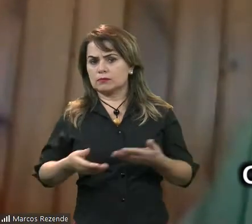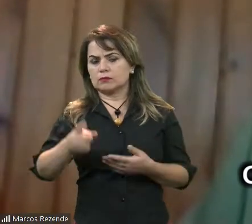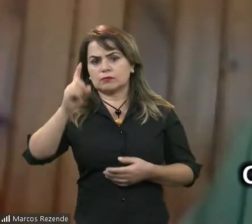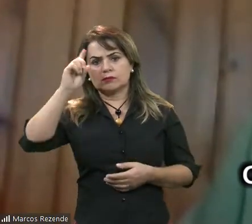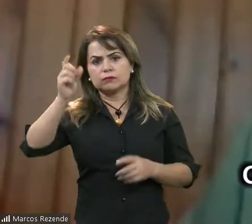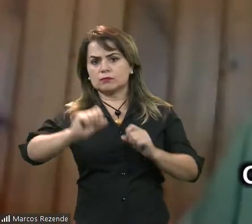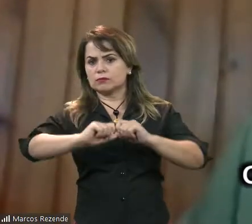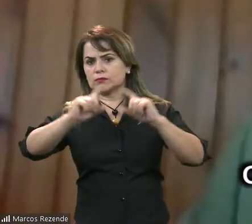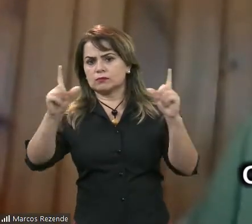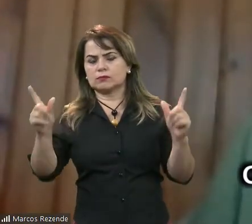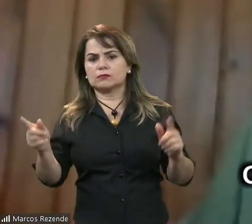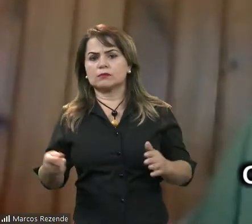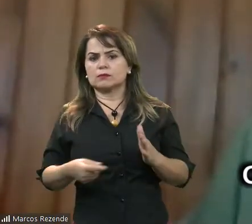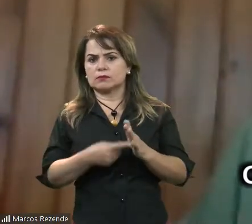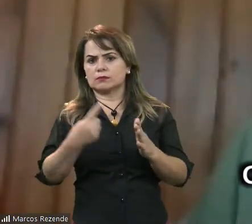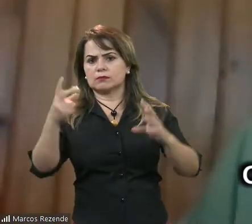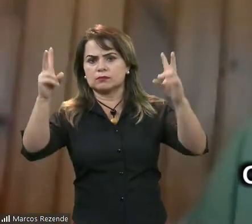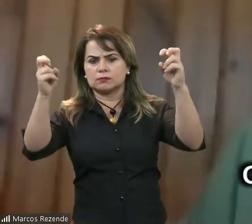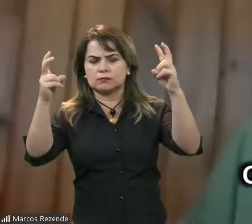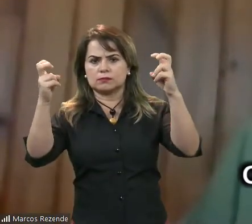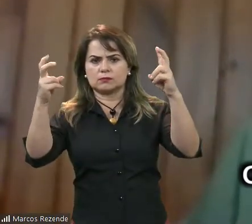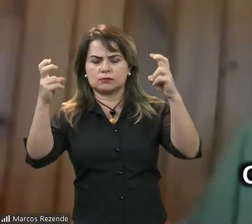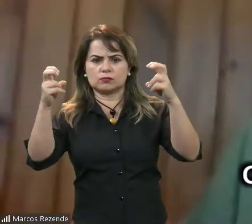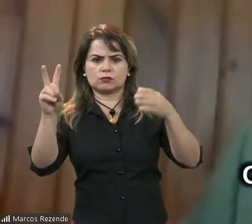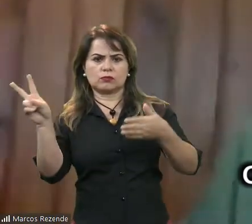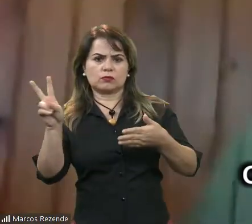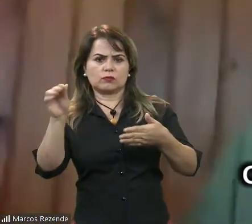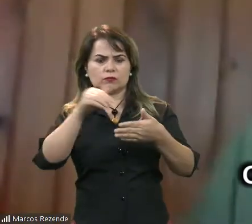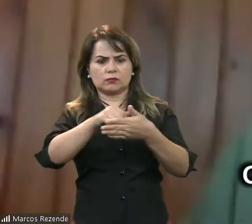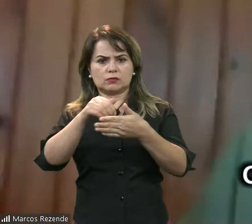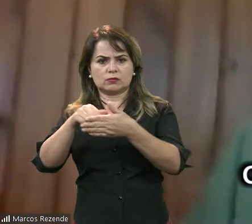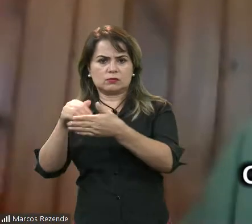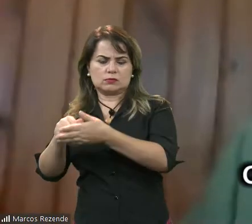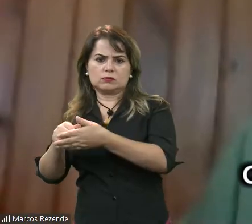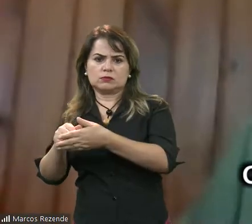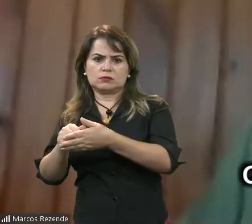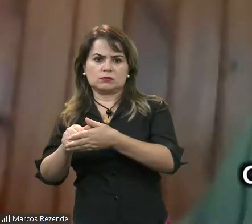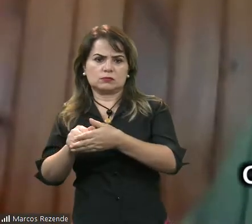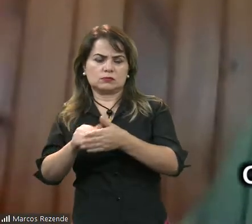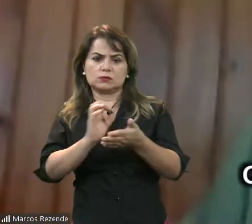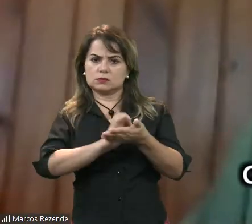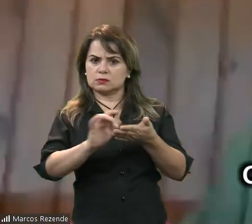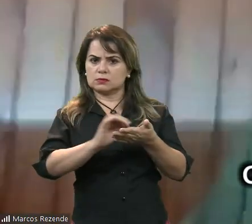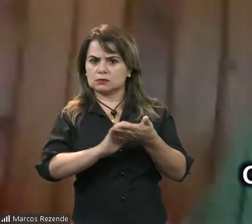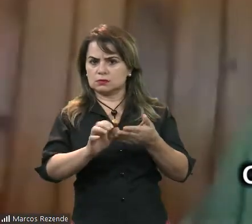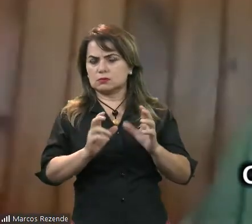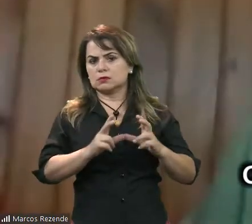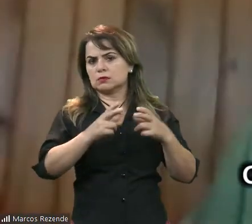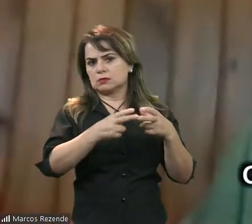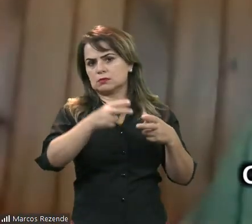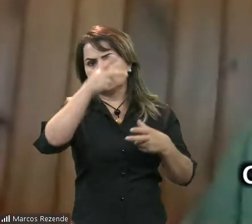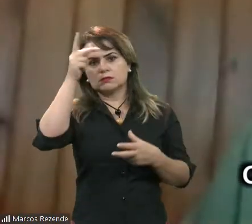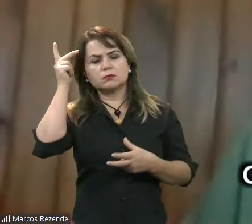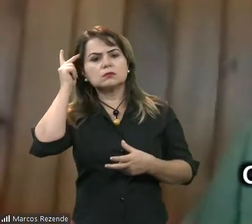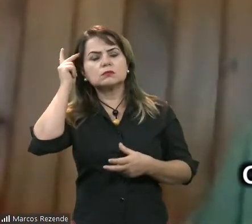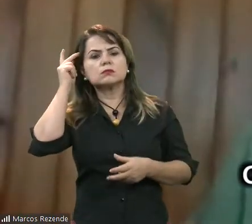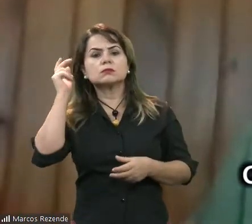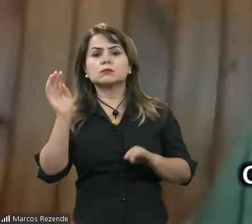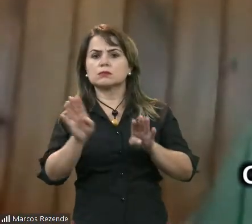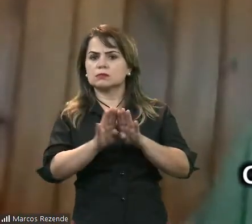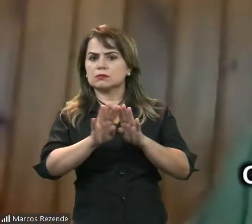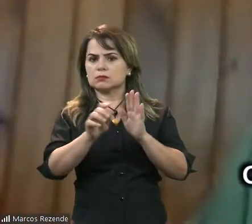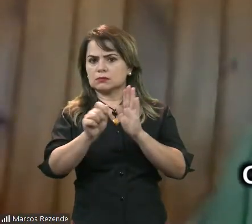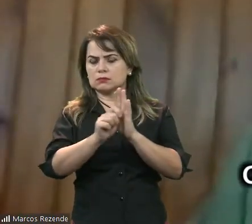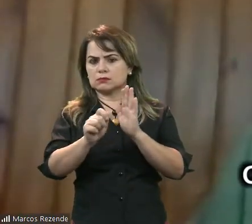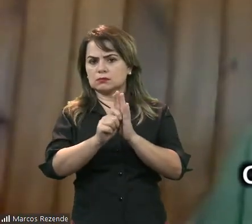Primeiro item é a eleição do quarto secretário da mesa da Câmara Municipal. E nos termos do artigo 16 da resolução